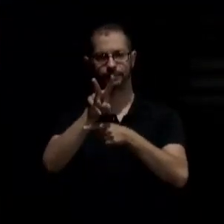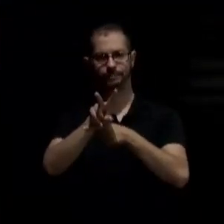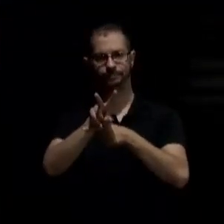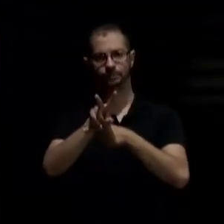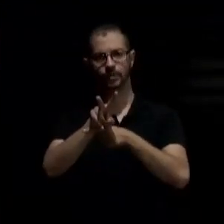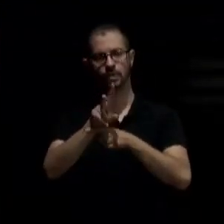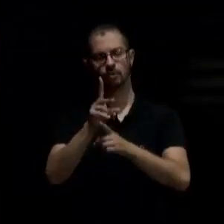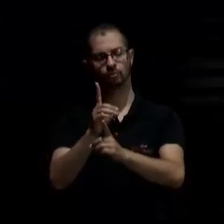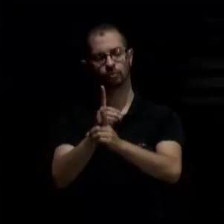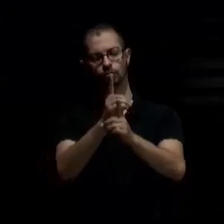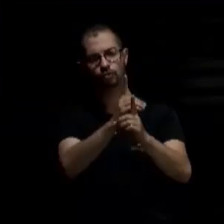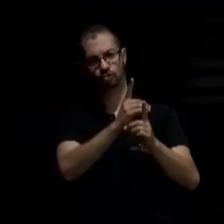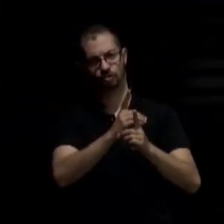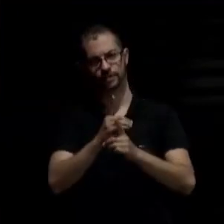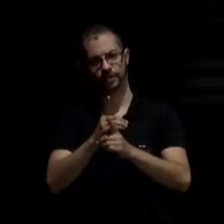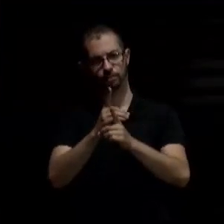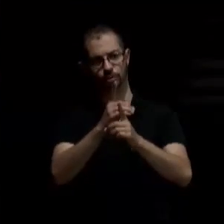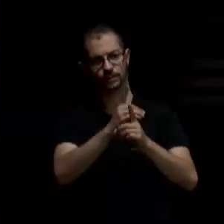seus discípulos.